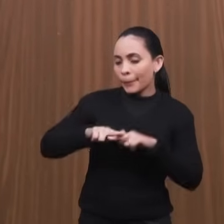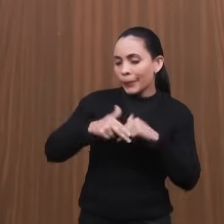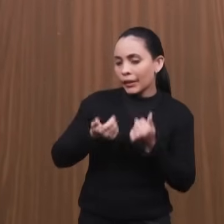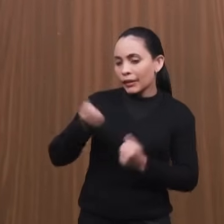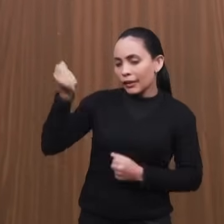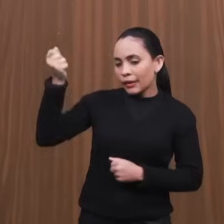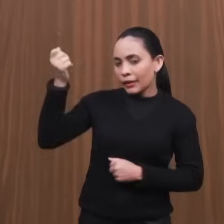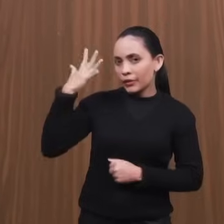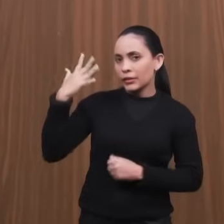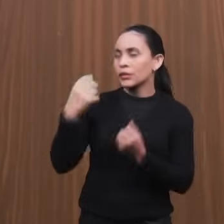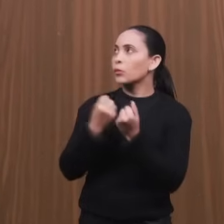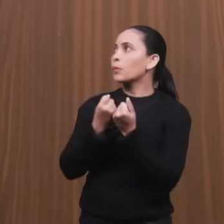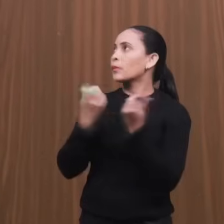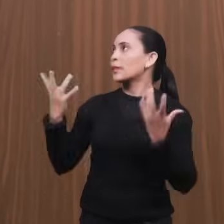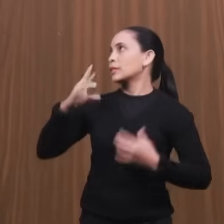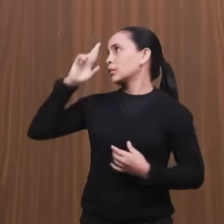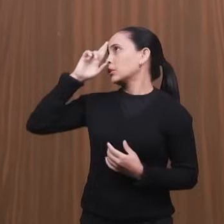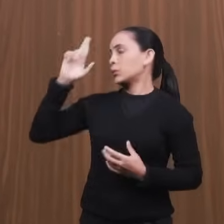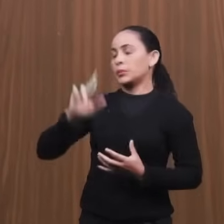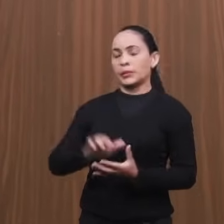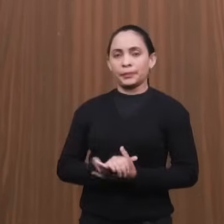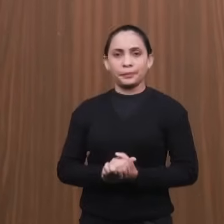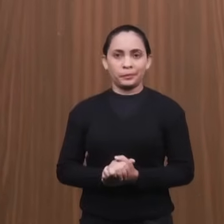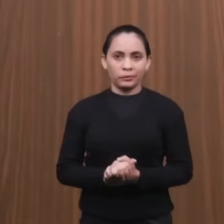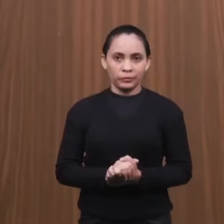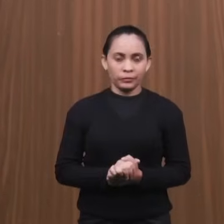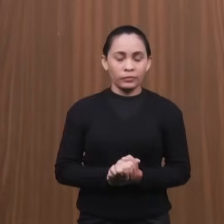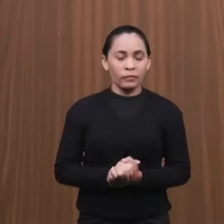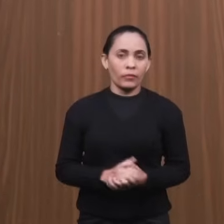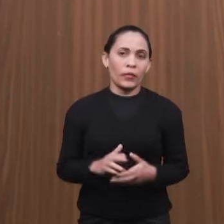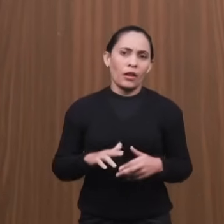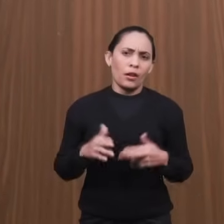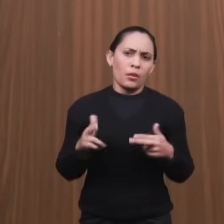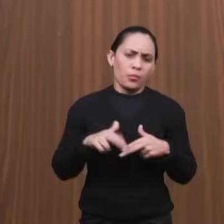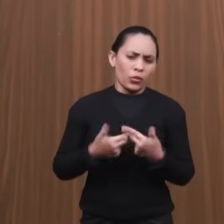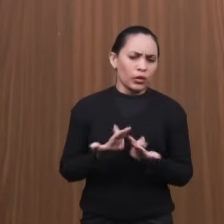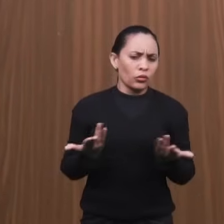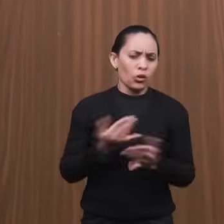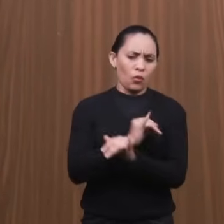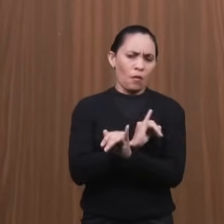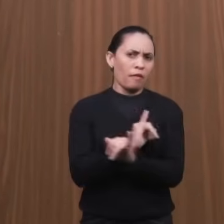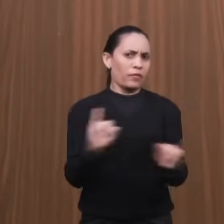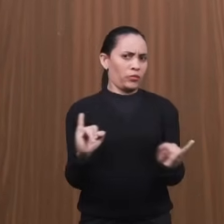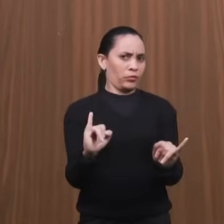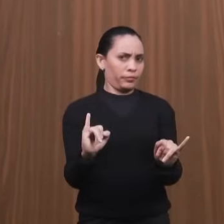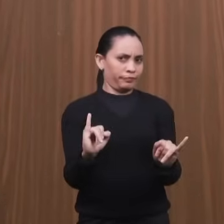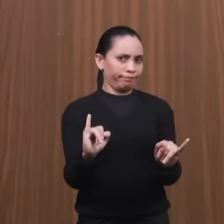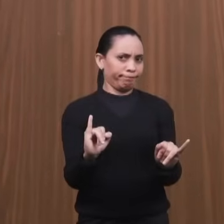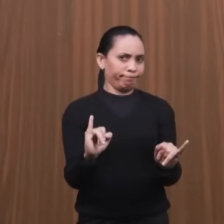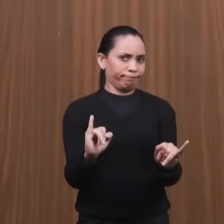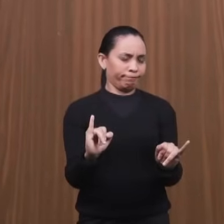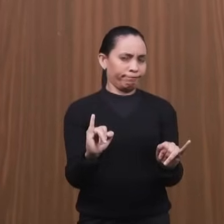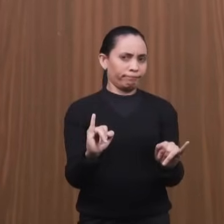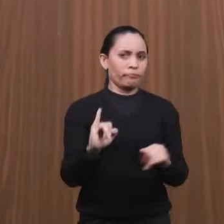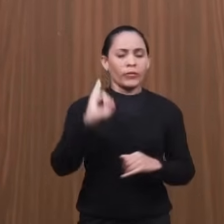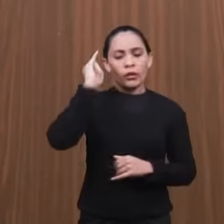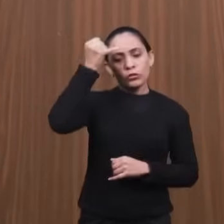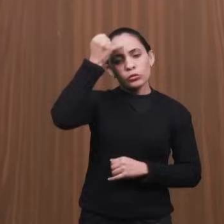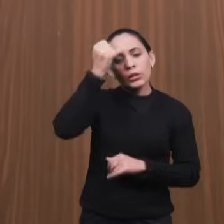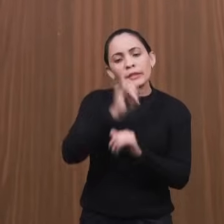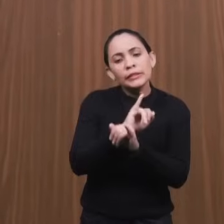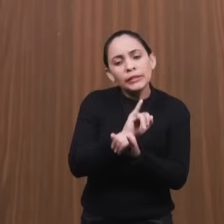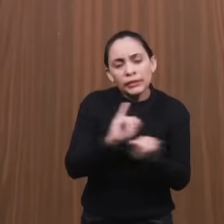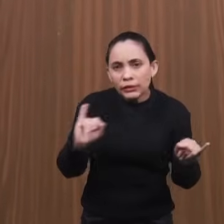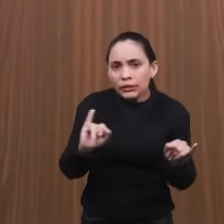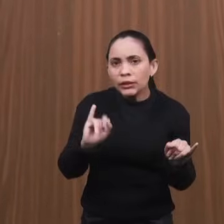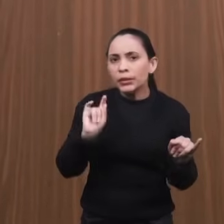revelação. Louvado seja o nome do Senhor. É por isso o alerta. Quando Judas traz este alerta,